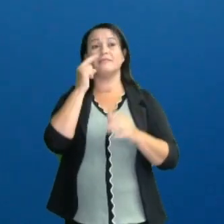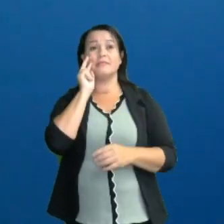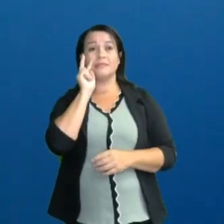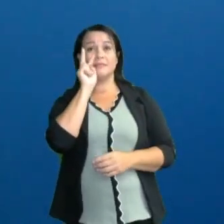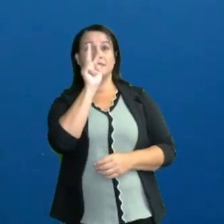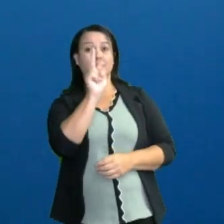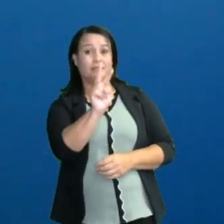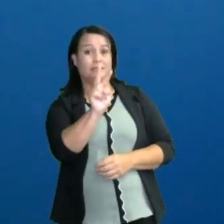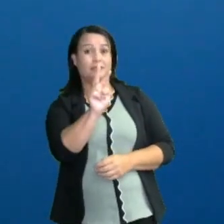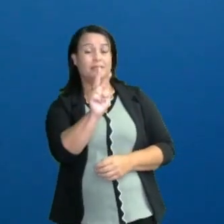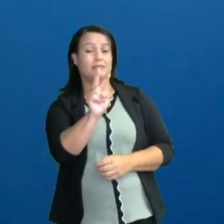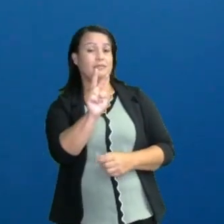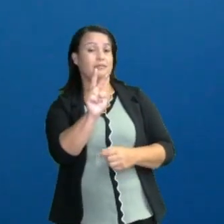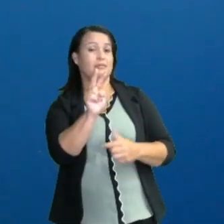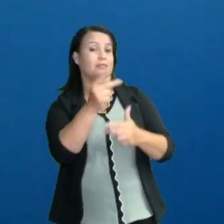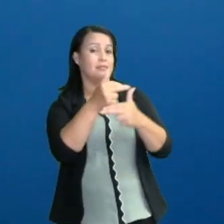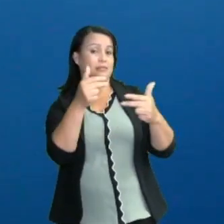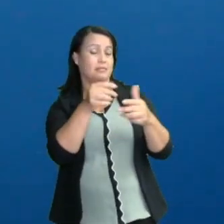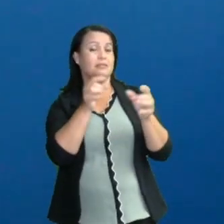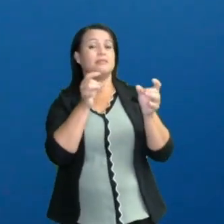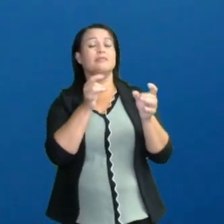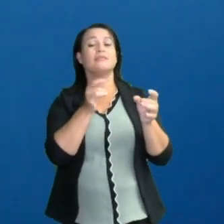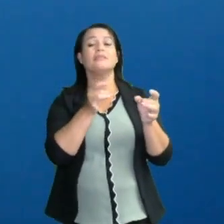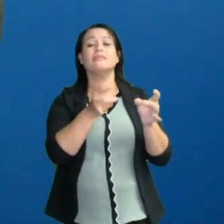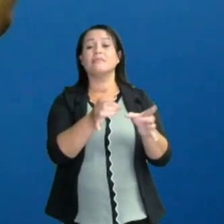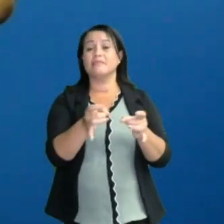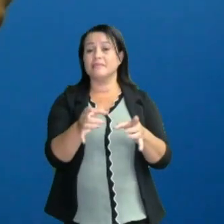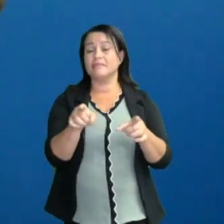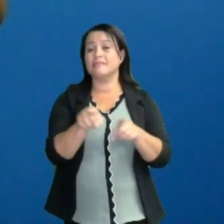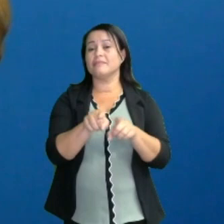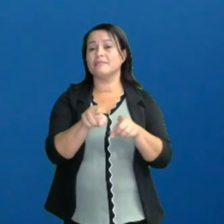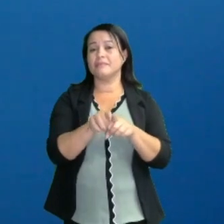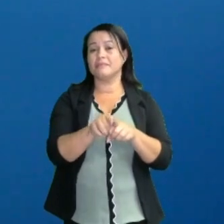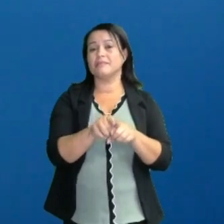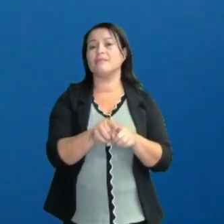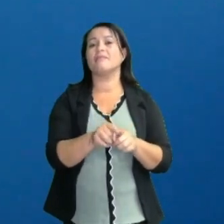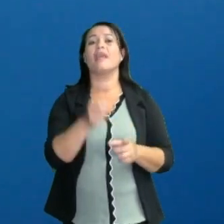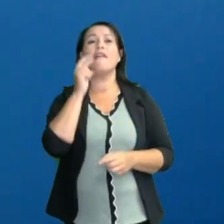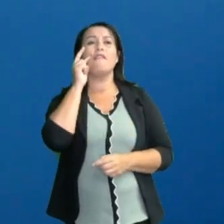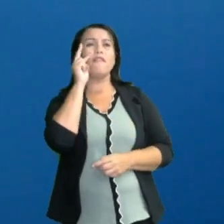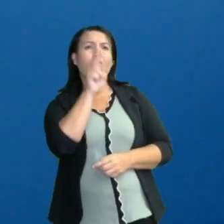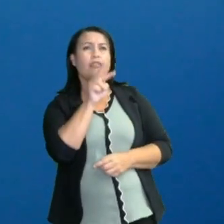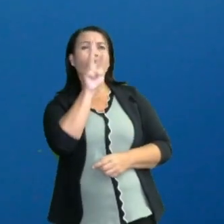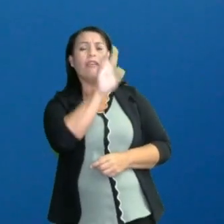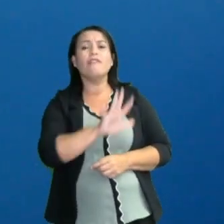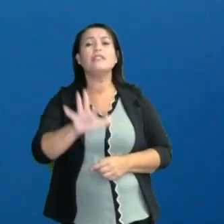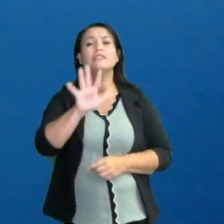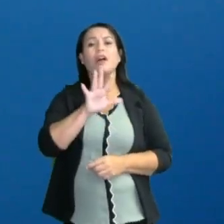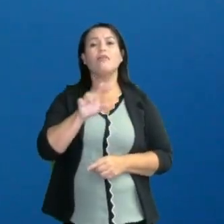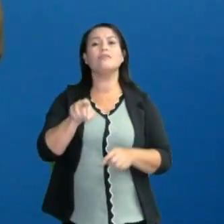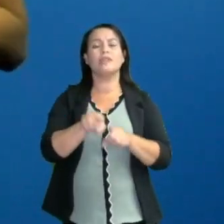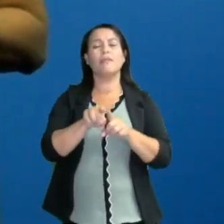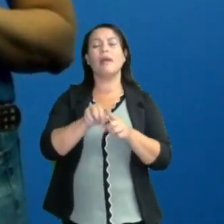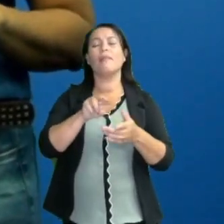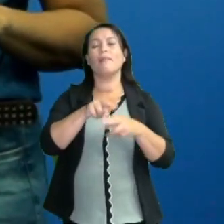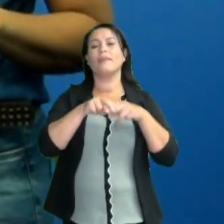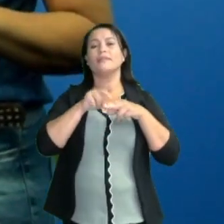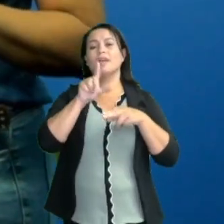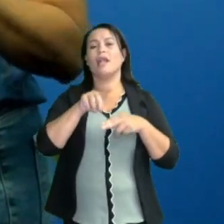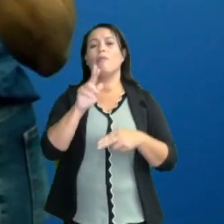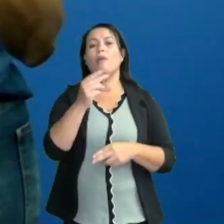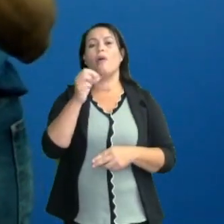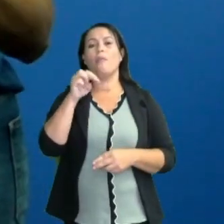Vendo é uma coisa, é vender, e vendo de visão, do verbo ver. Por isso que ela é uma